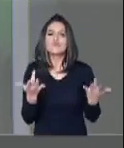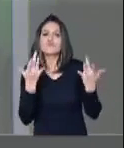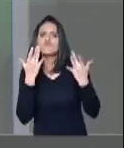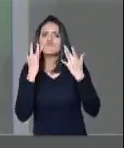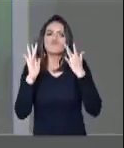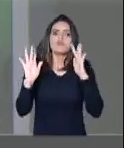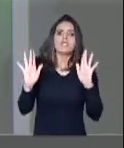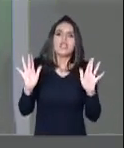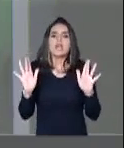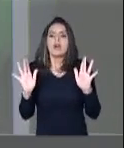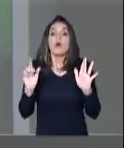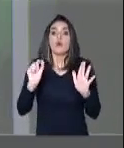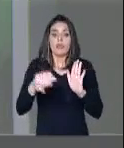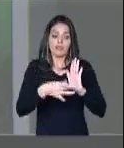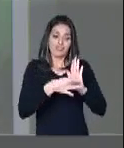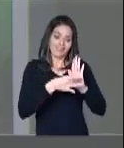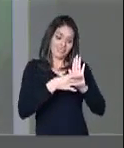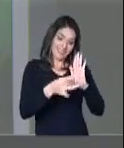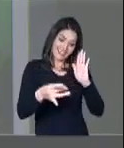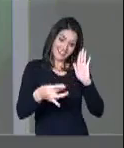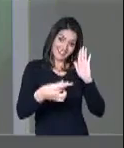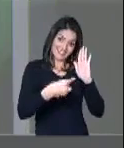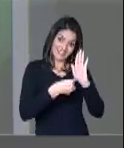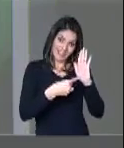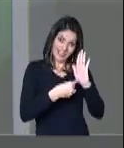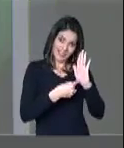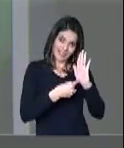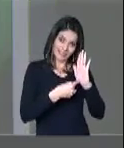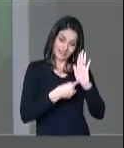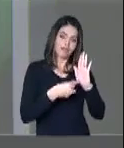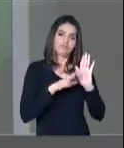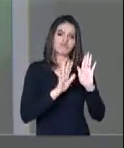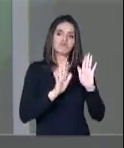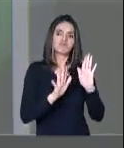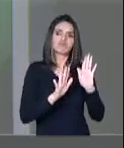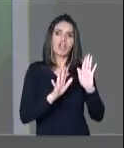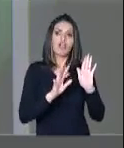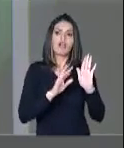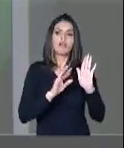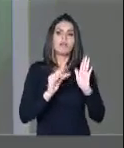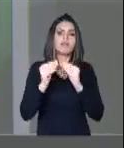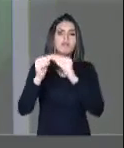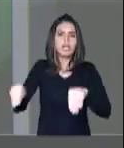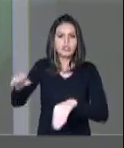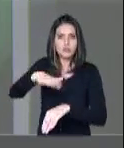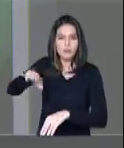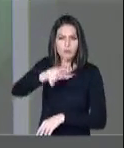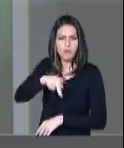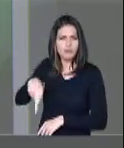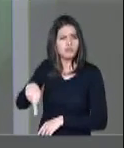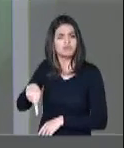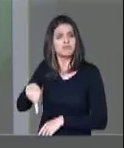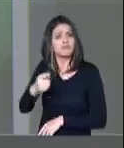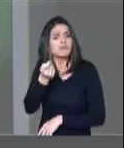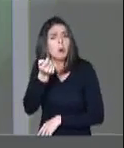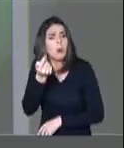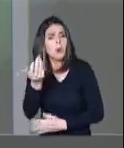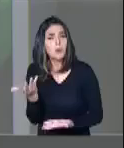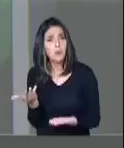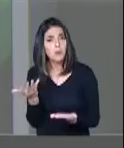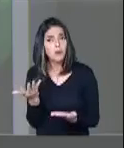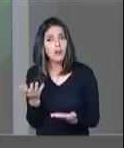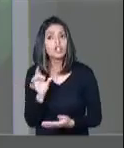desconfortáveis. Esse destaque, ele pouquíssimo impacta os professores. Por quê? A gente está falando